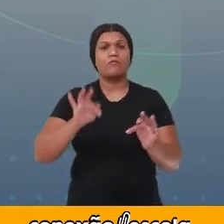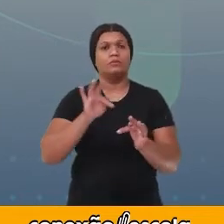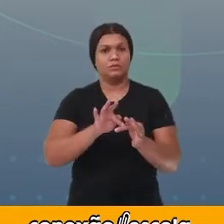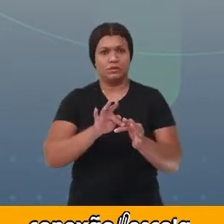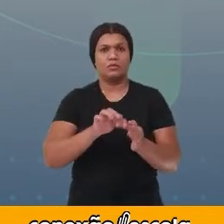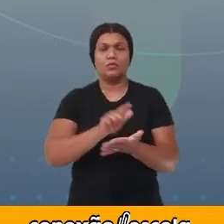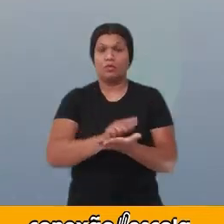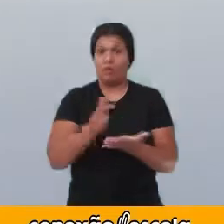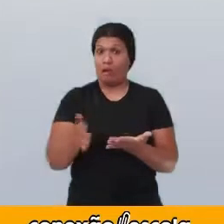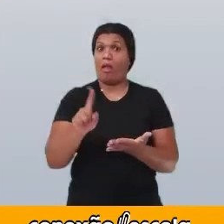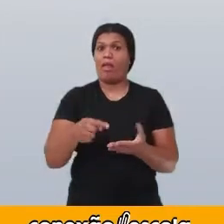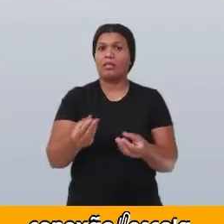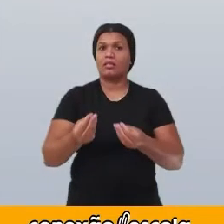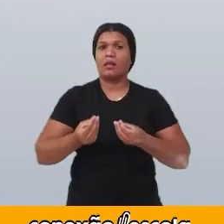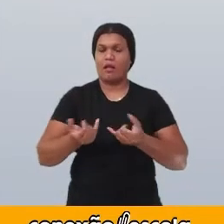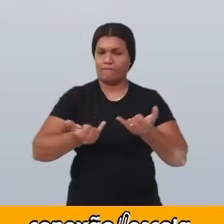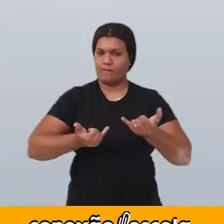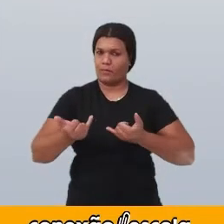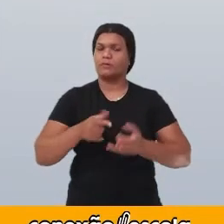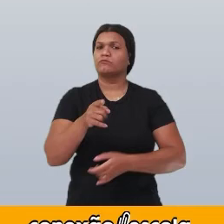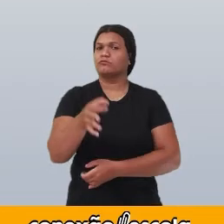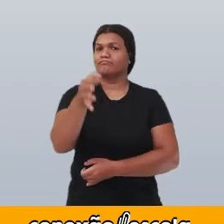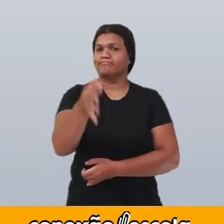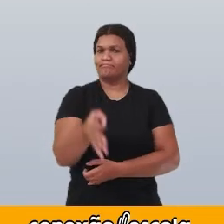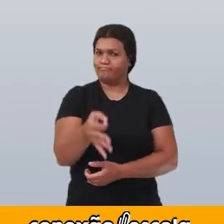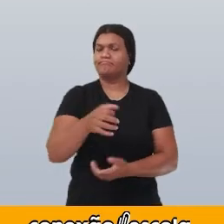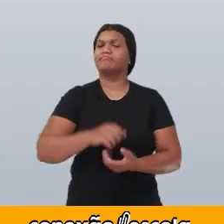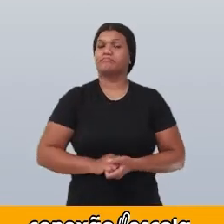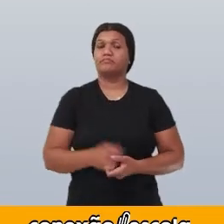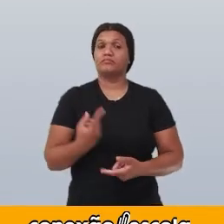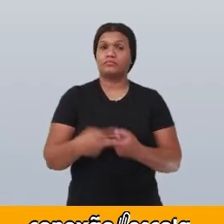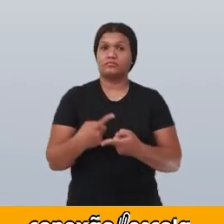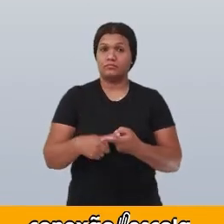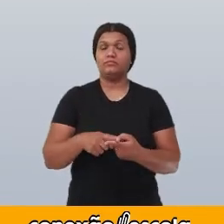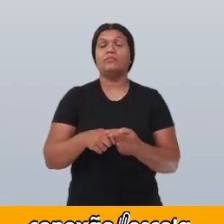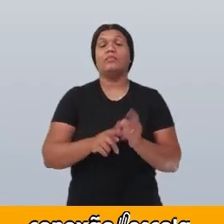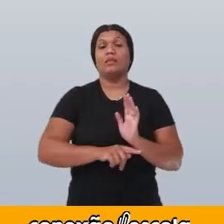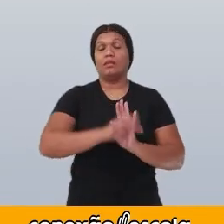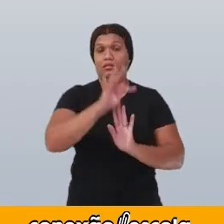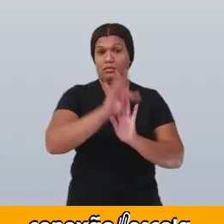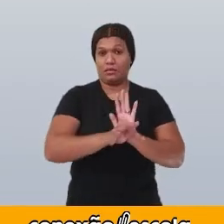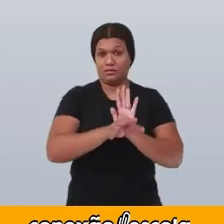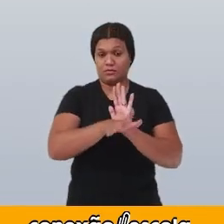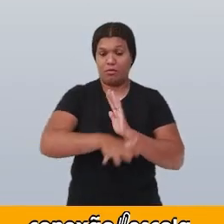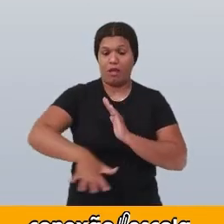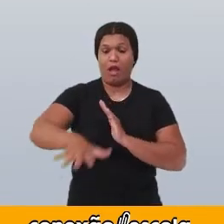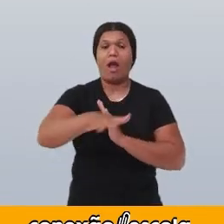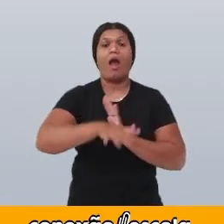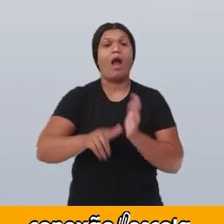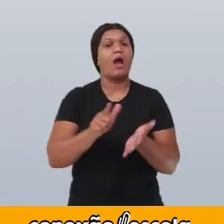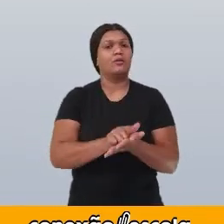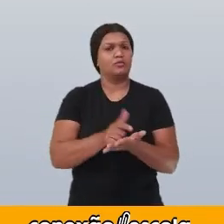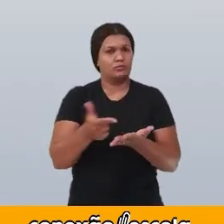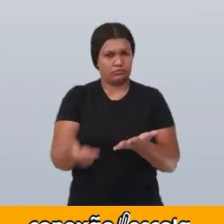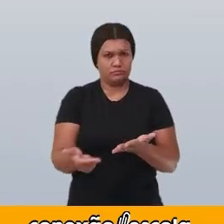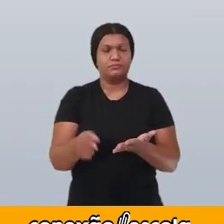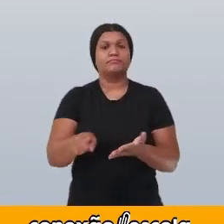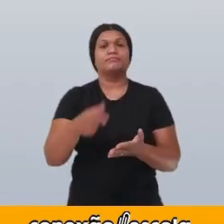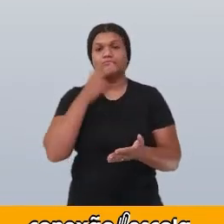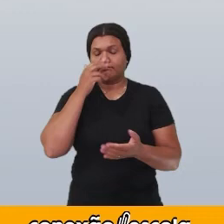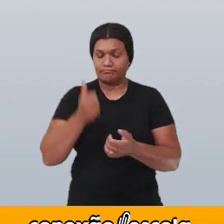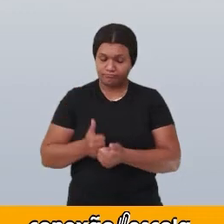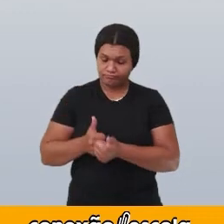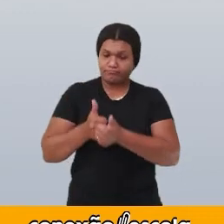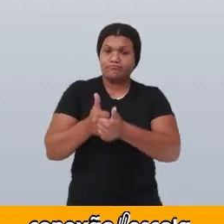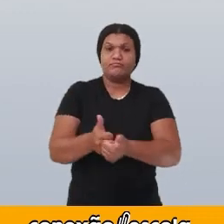por exemplo, é informar, você acertou. Isso porque os textos jornalísticos são aqueles que aproximam o